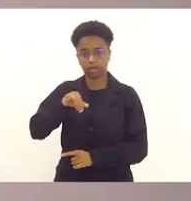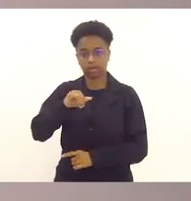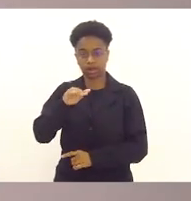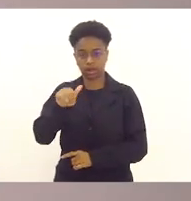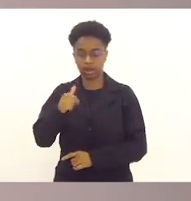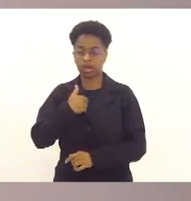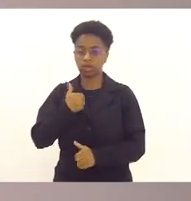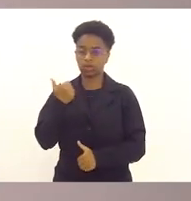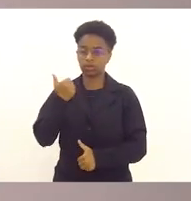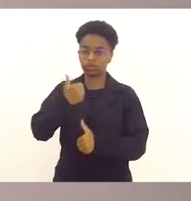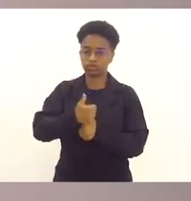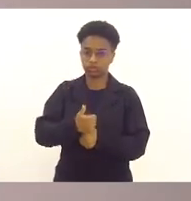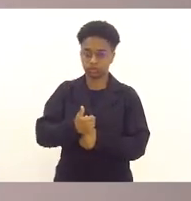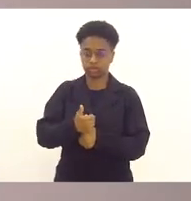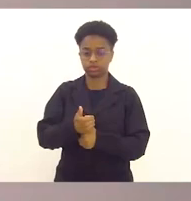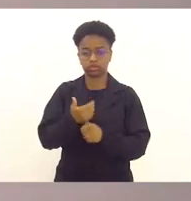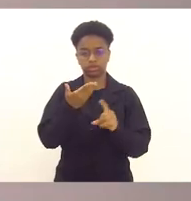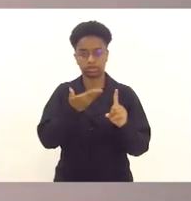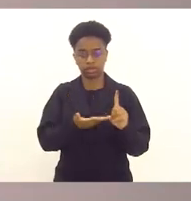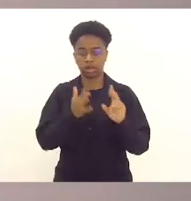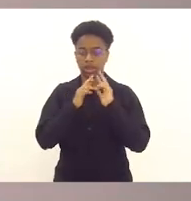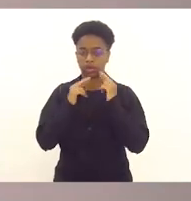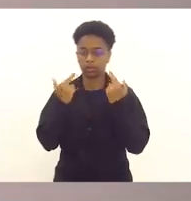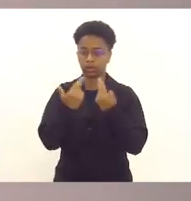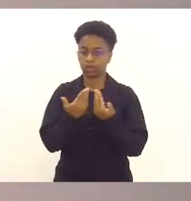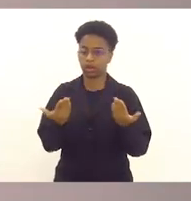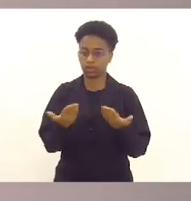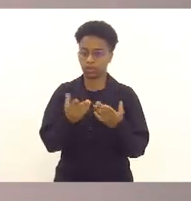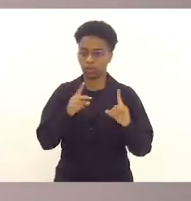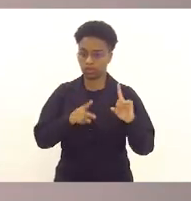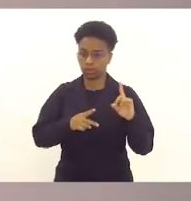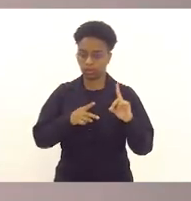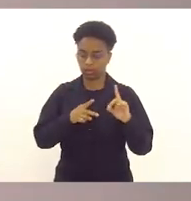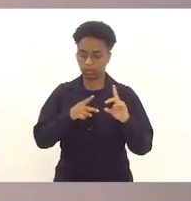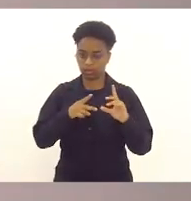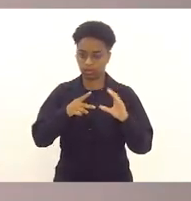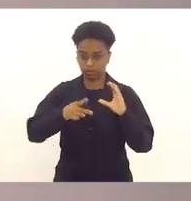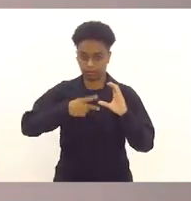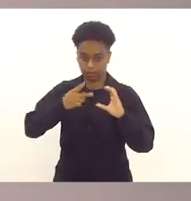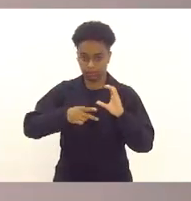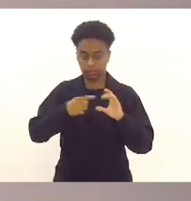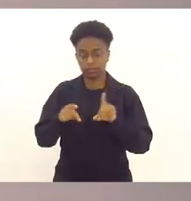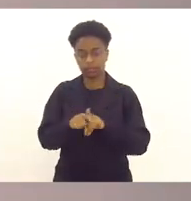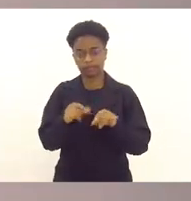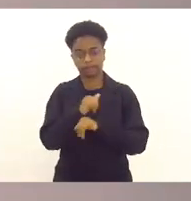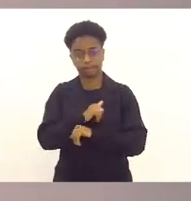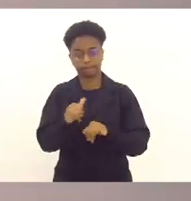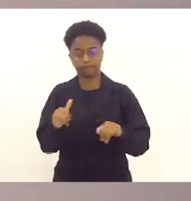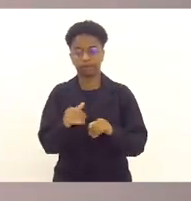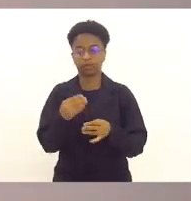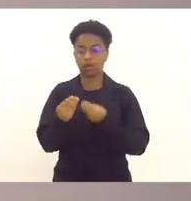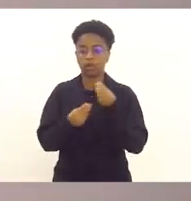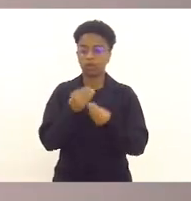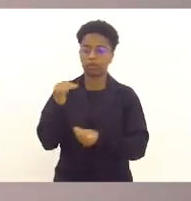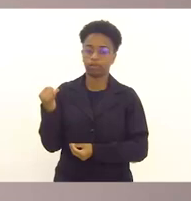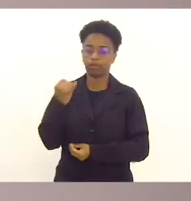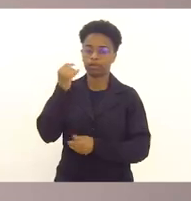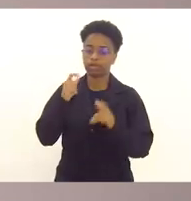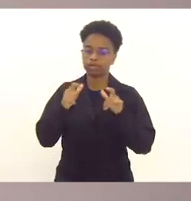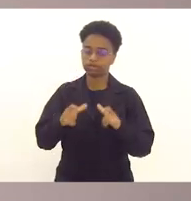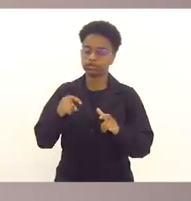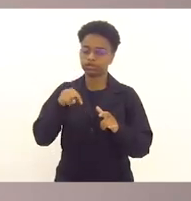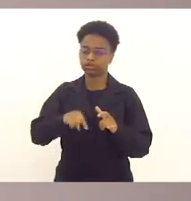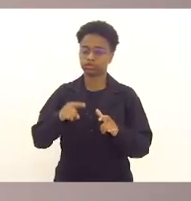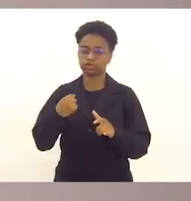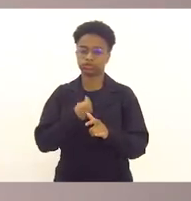eu irei substituí-la numa reunião agora lá na Câmara dizer da importância que desse desse espaço nós pensarmos